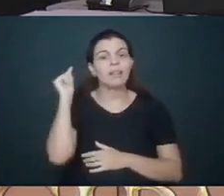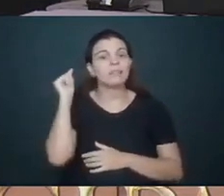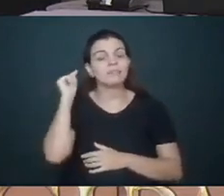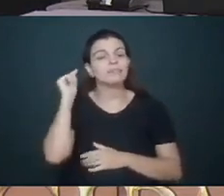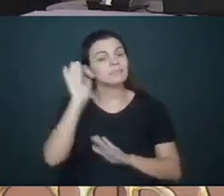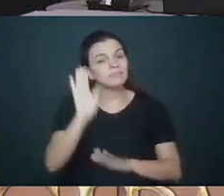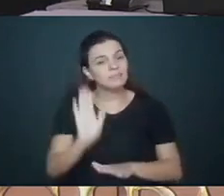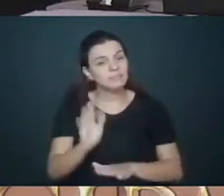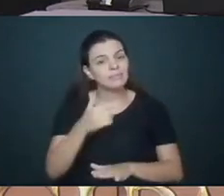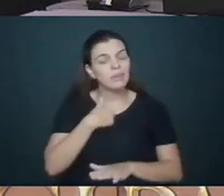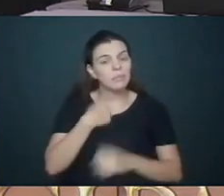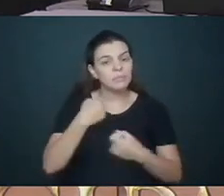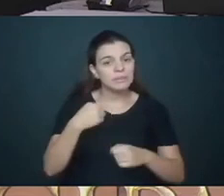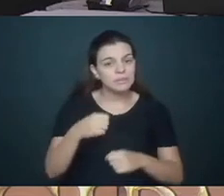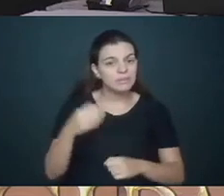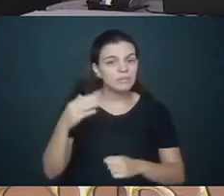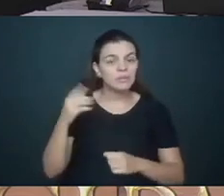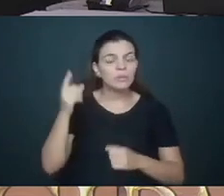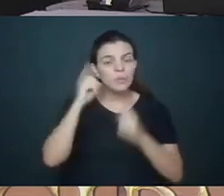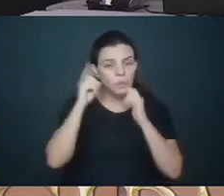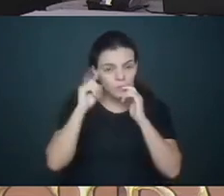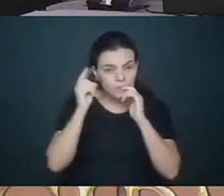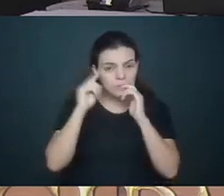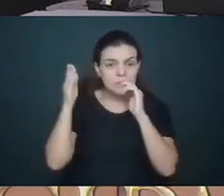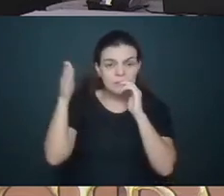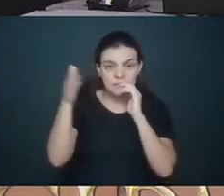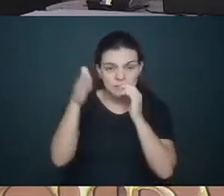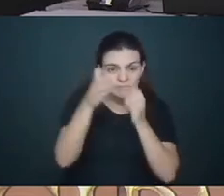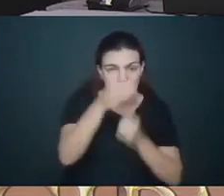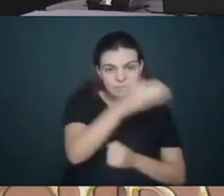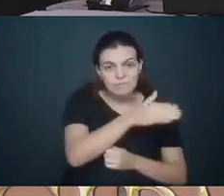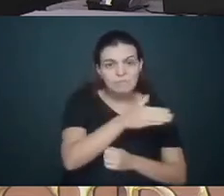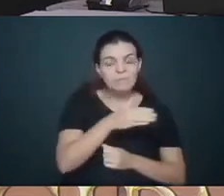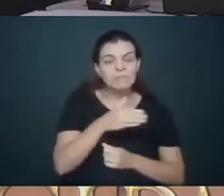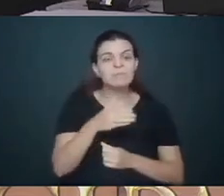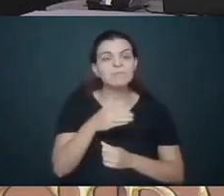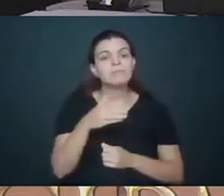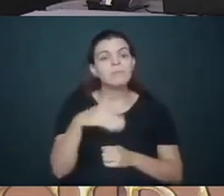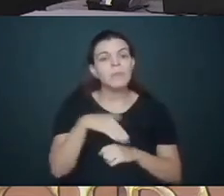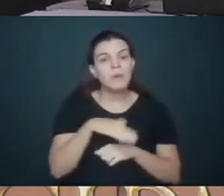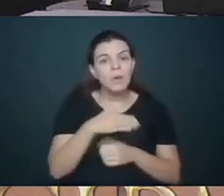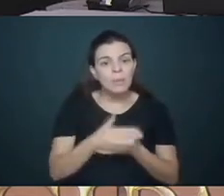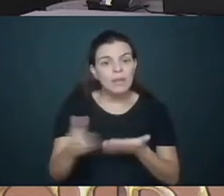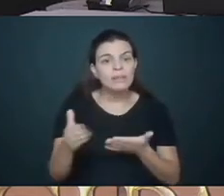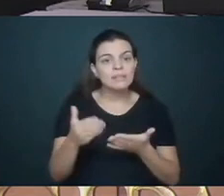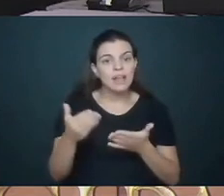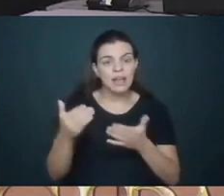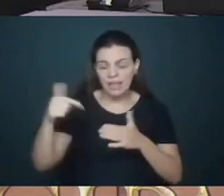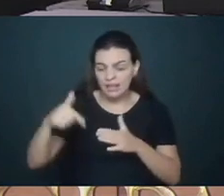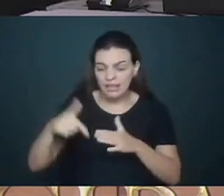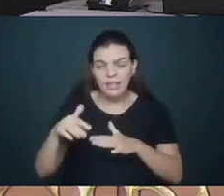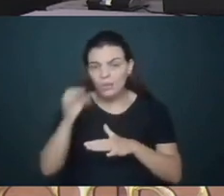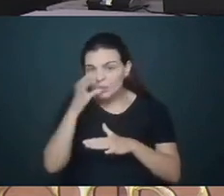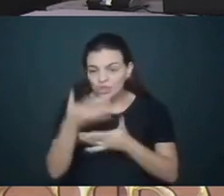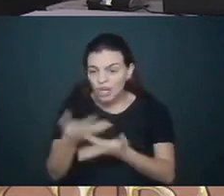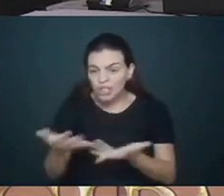sair daqui cada dia. Aí, a mulher concordou, vamos começar a botar aqui no jardim. E aí plantei a